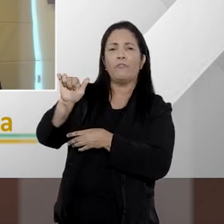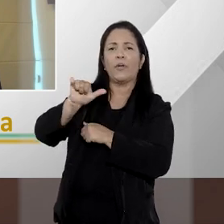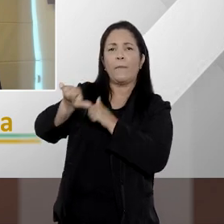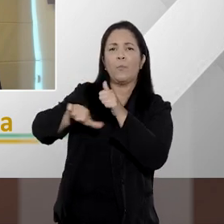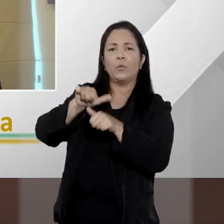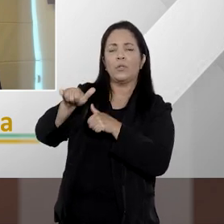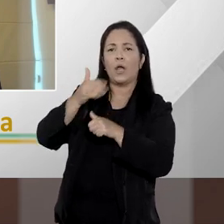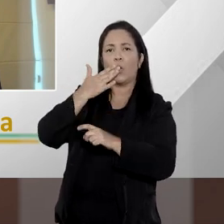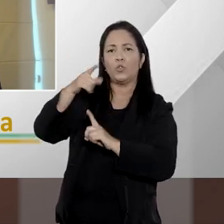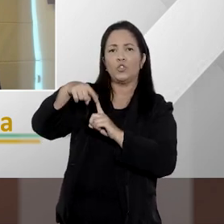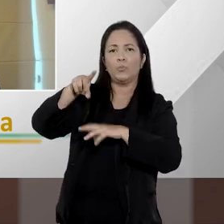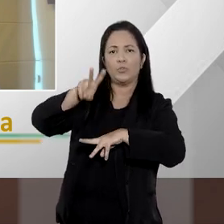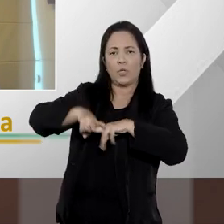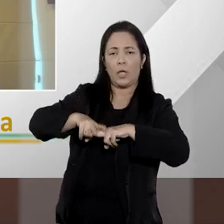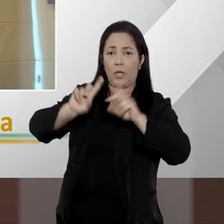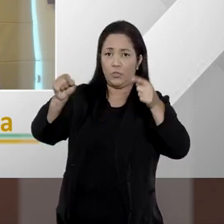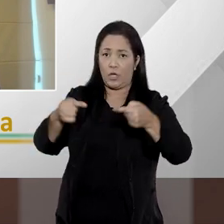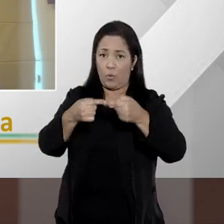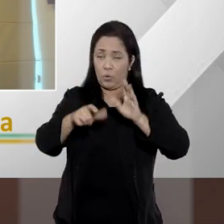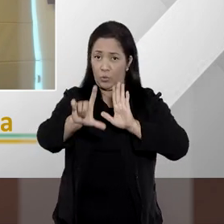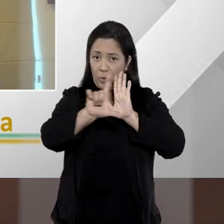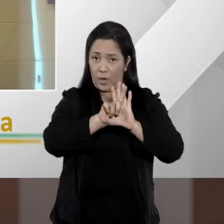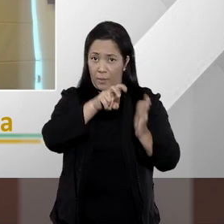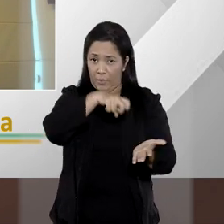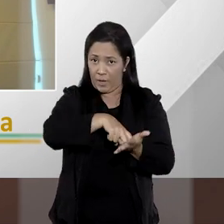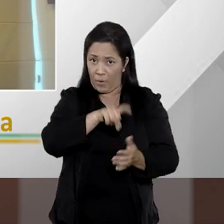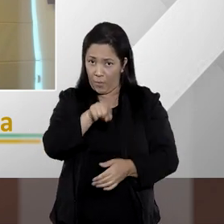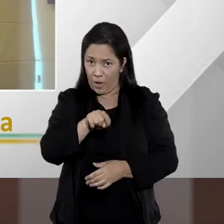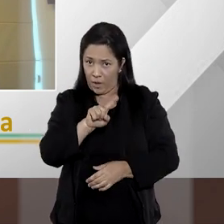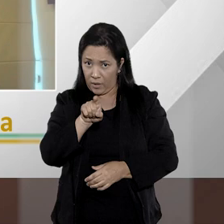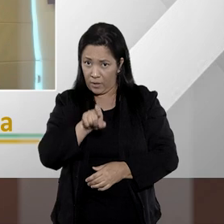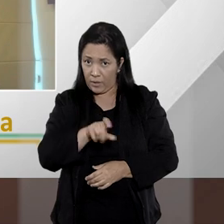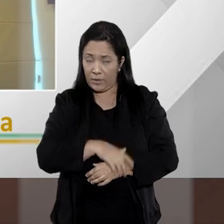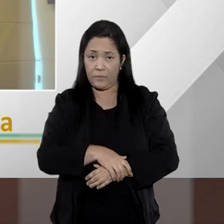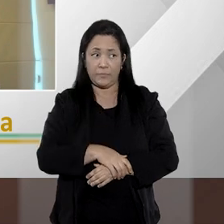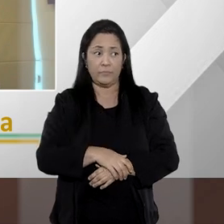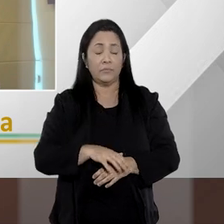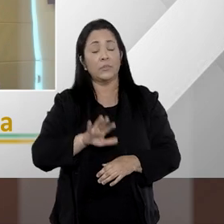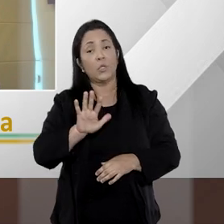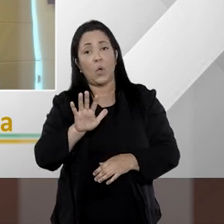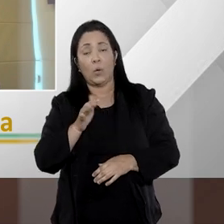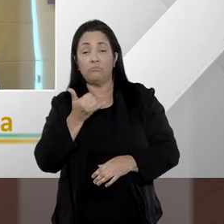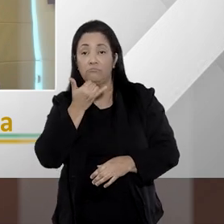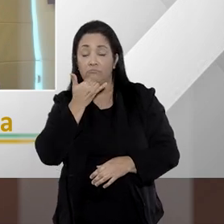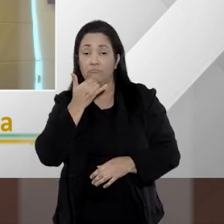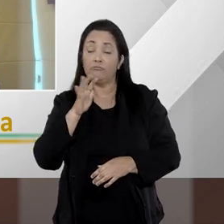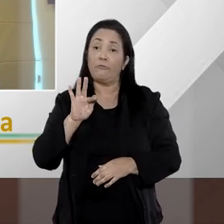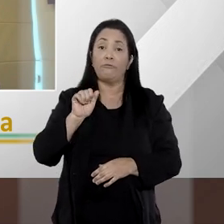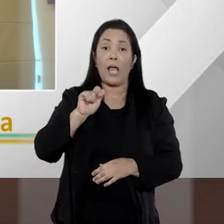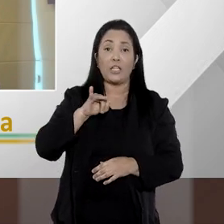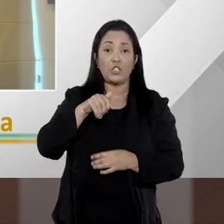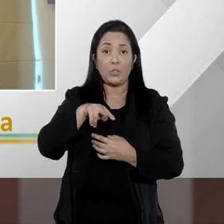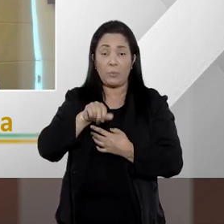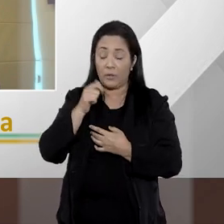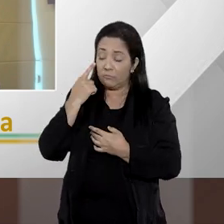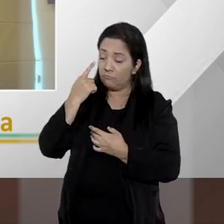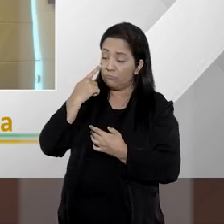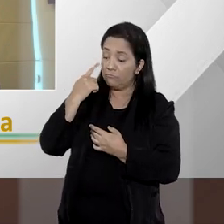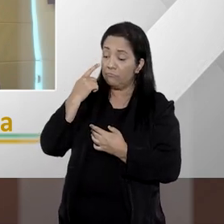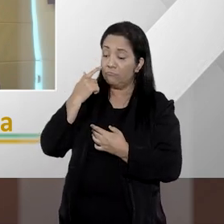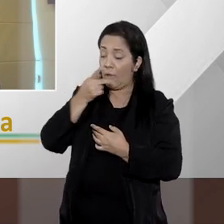penal? Fátima, se você me permite, eu quero tratar desse tema a partir do critério e